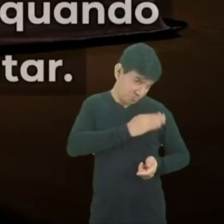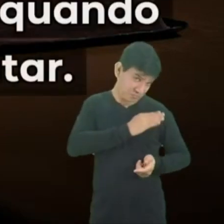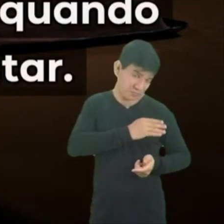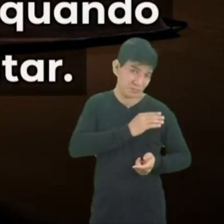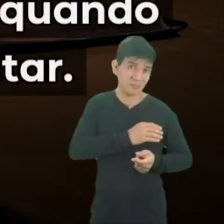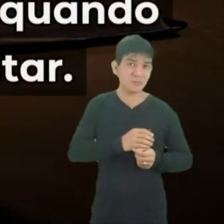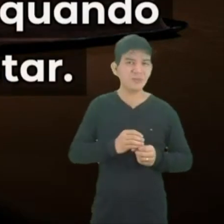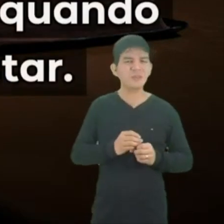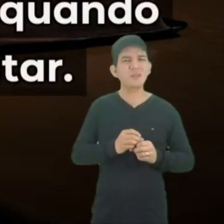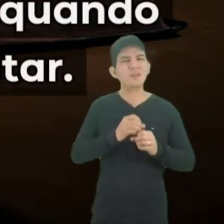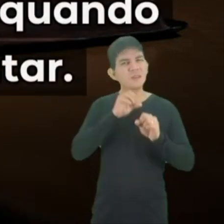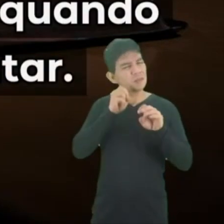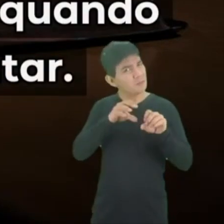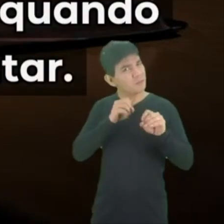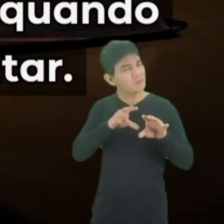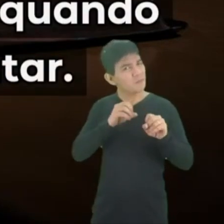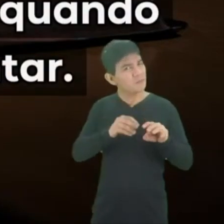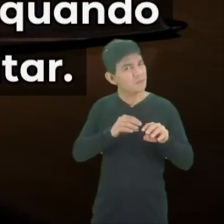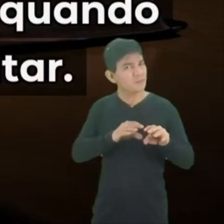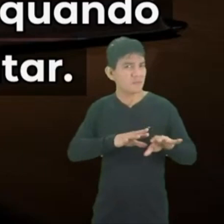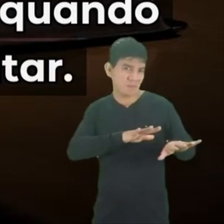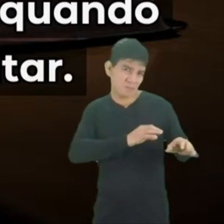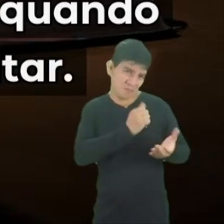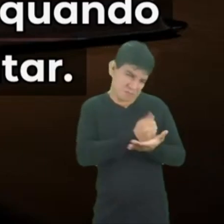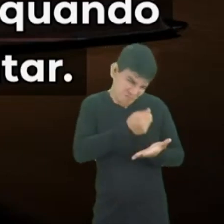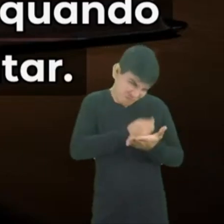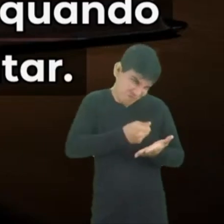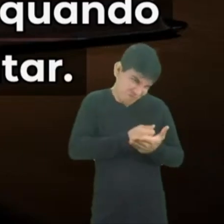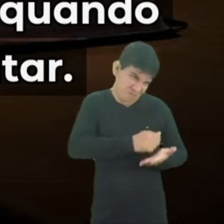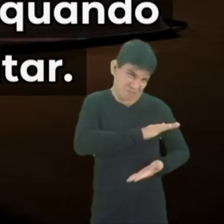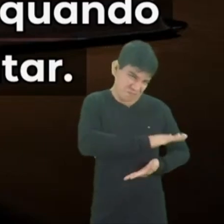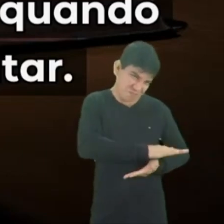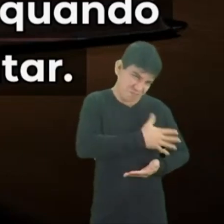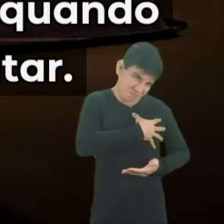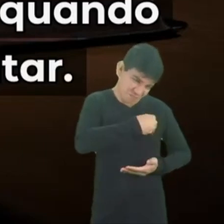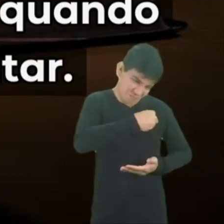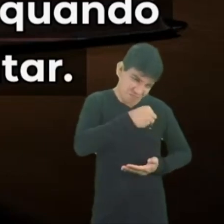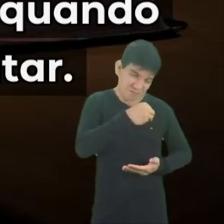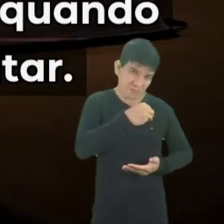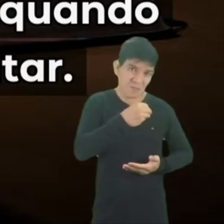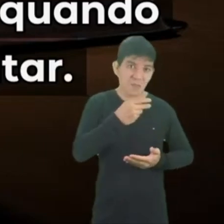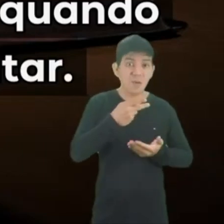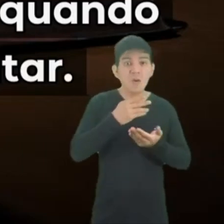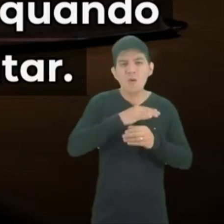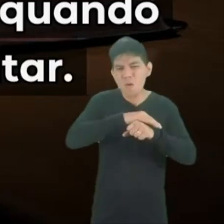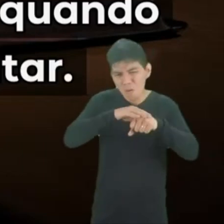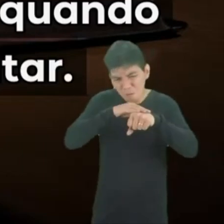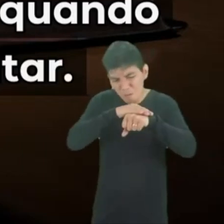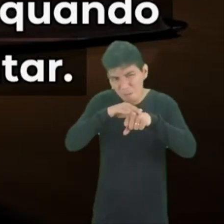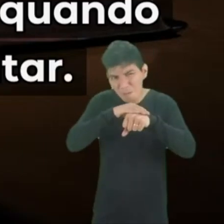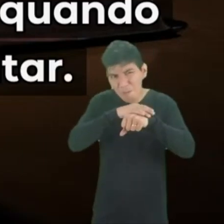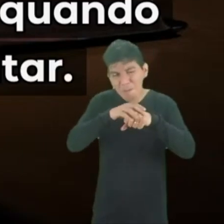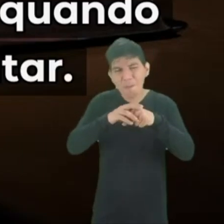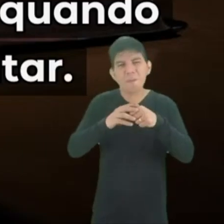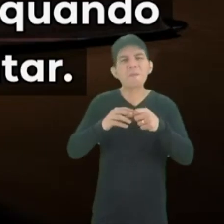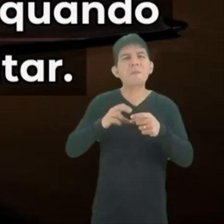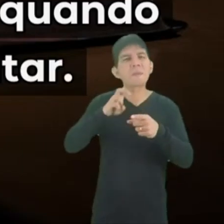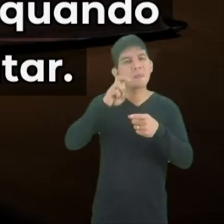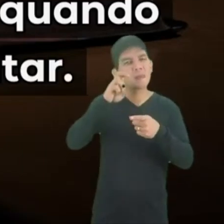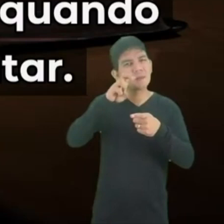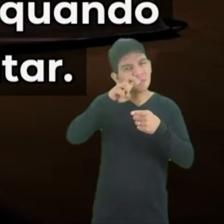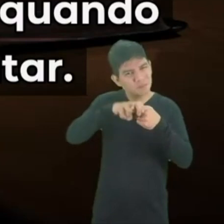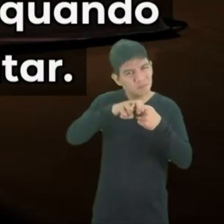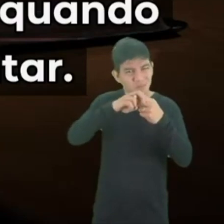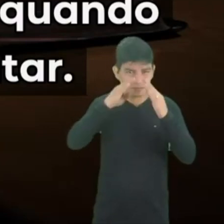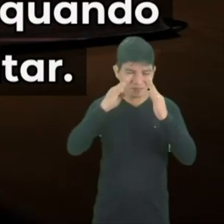ensine-as com persistência a seus filhos, converse sobre elas quando estiverem sentados em casa,